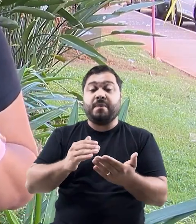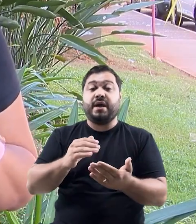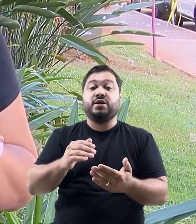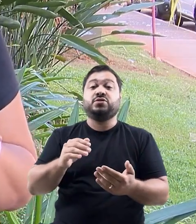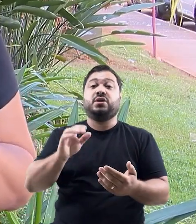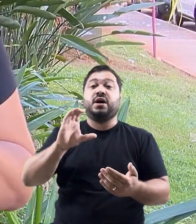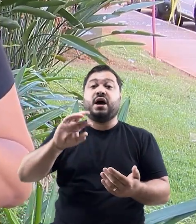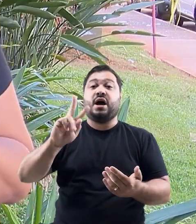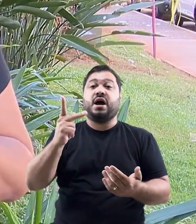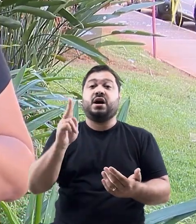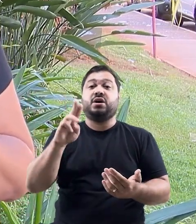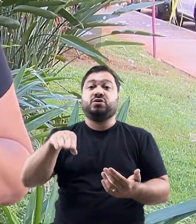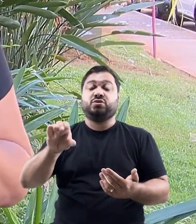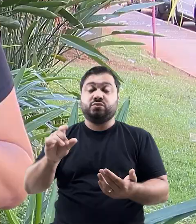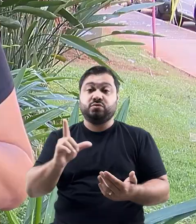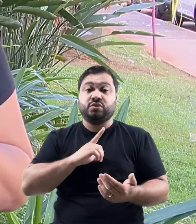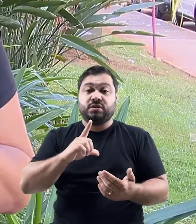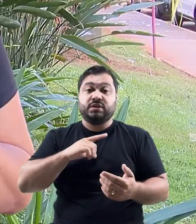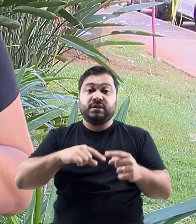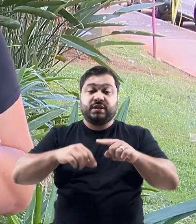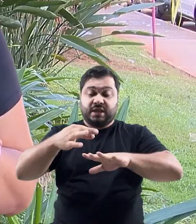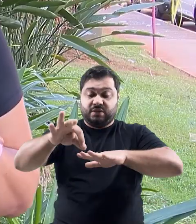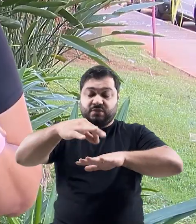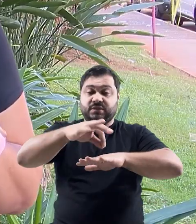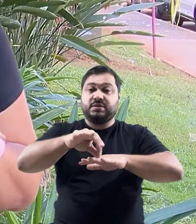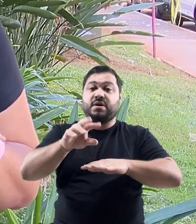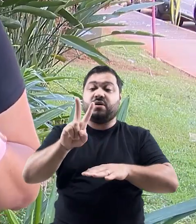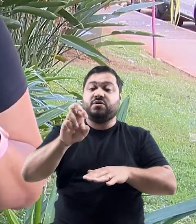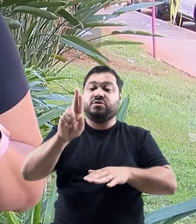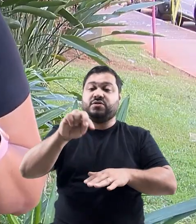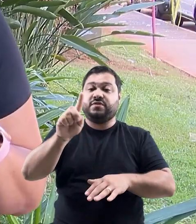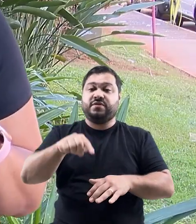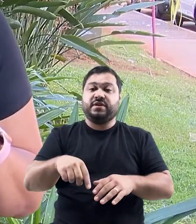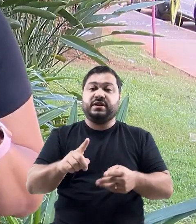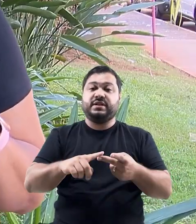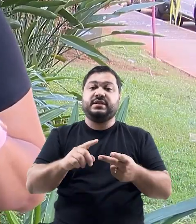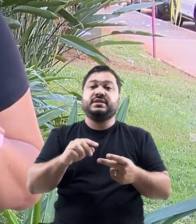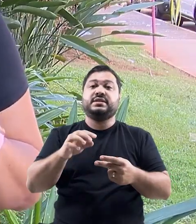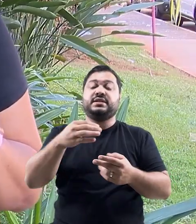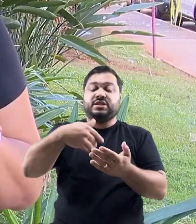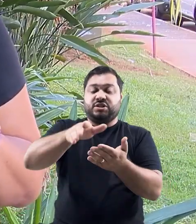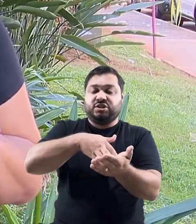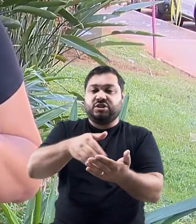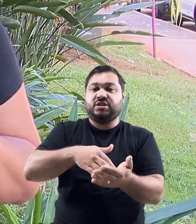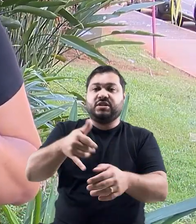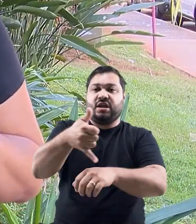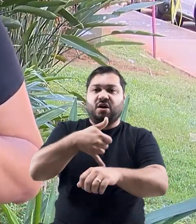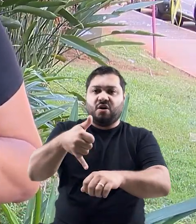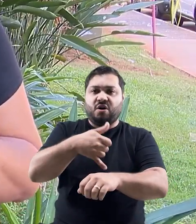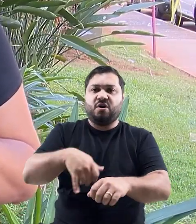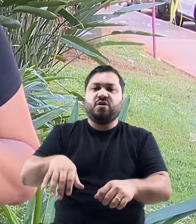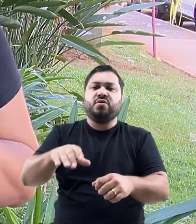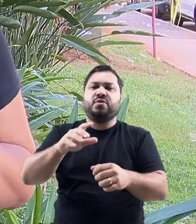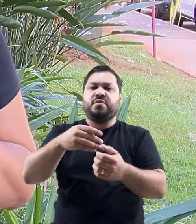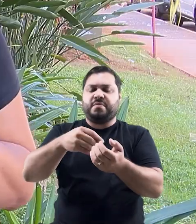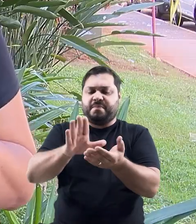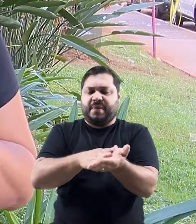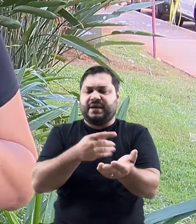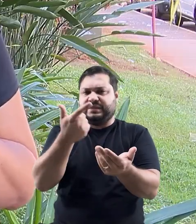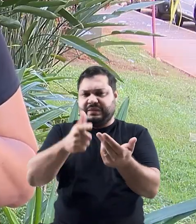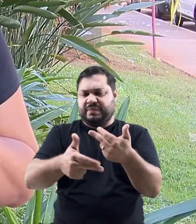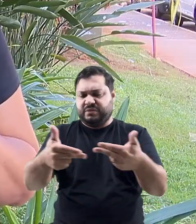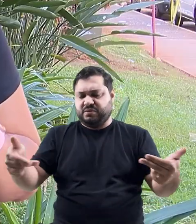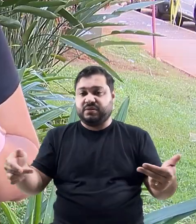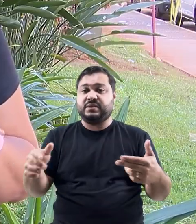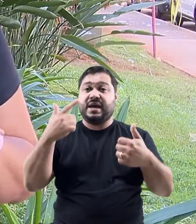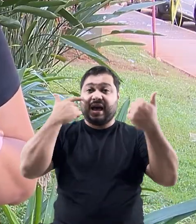ao agente insalubre chumbo, presente nos esmaltes, vernizes, pigmentos, tintas, óleos, pastas e outros